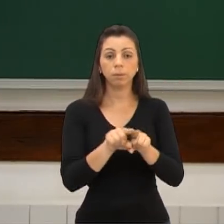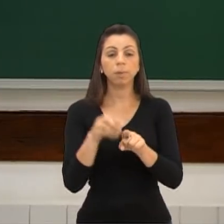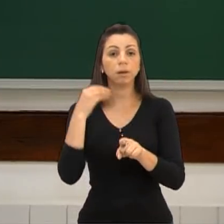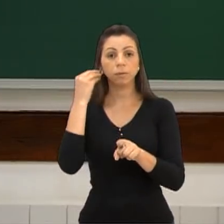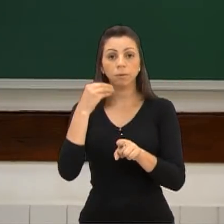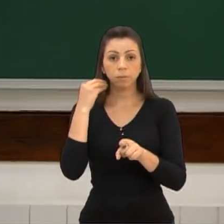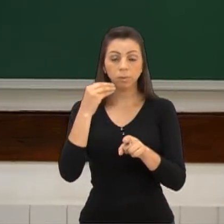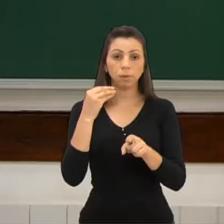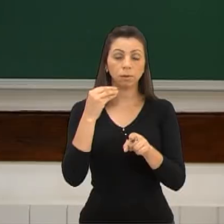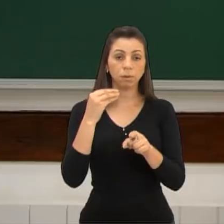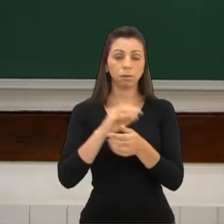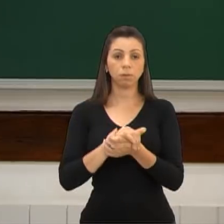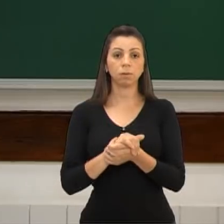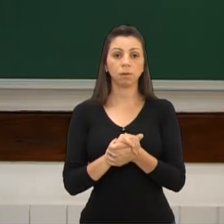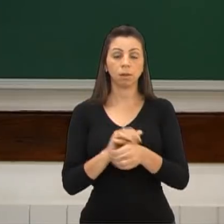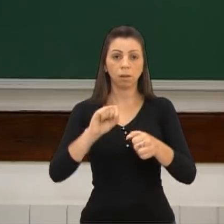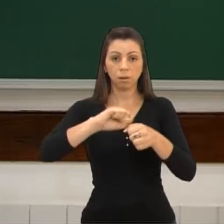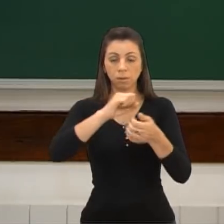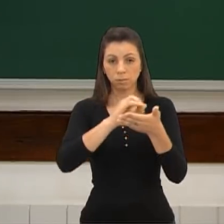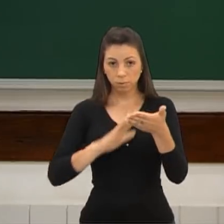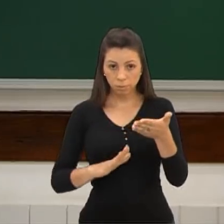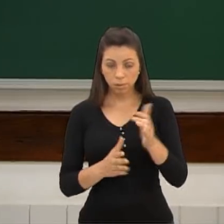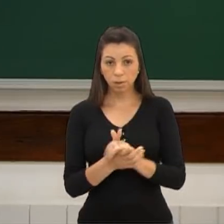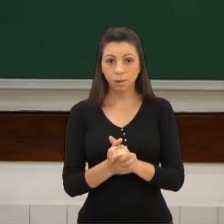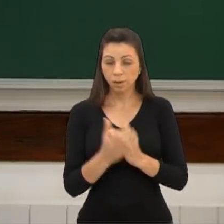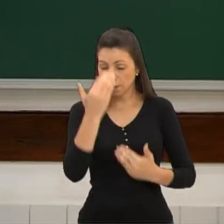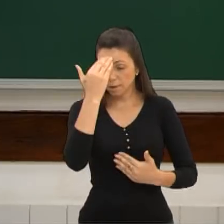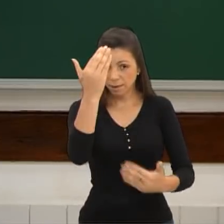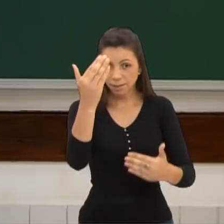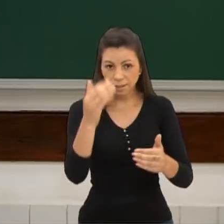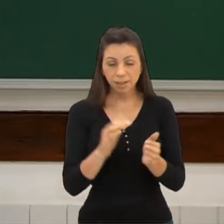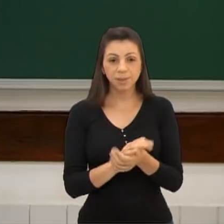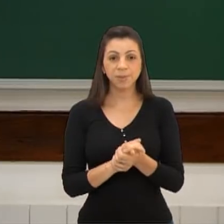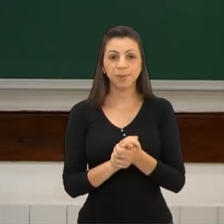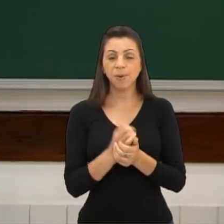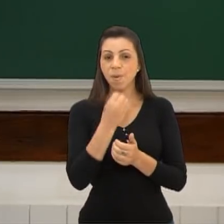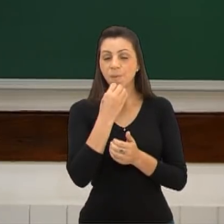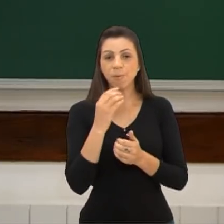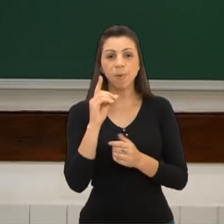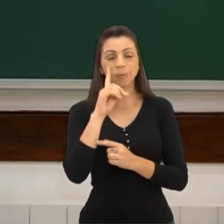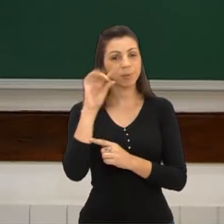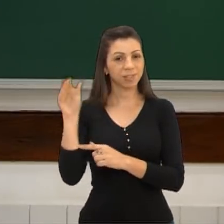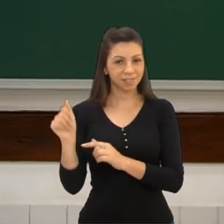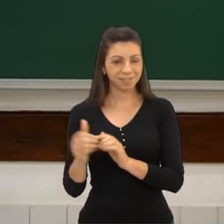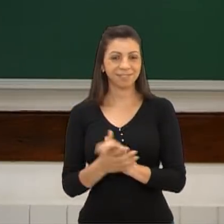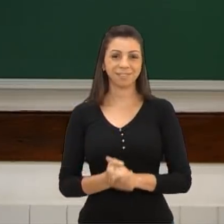disponíveis no Classroom. O professor aí agradece o acompanhamento da aula. Um ótimo dia!